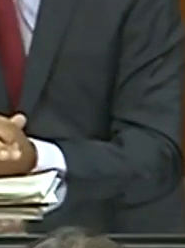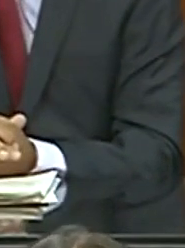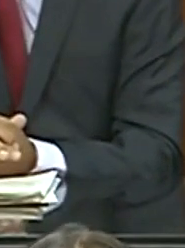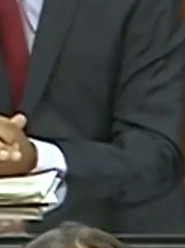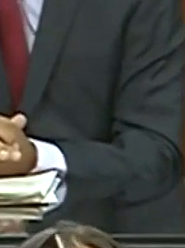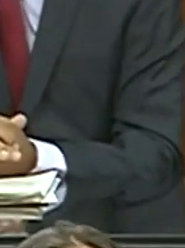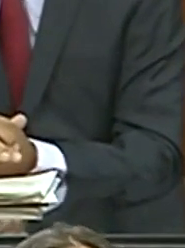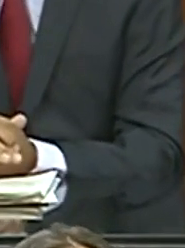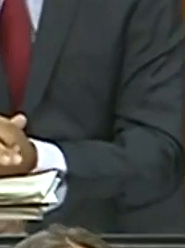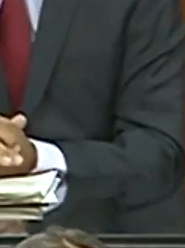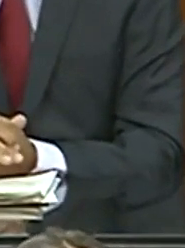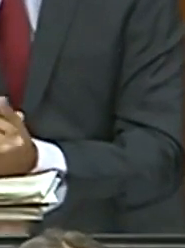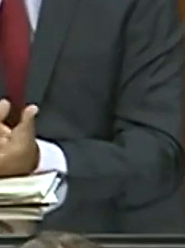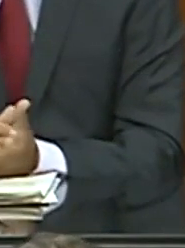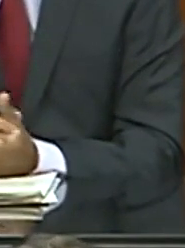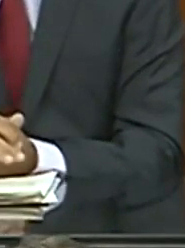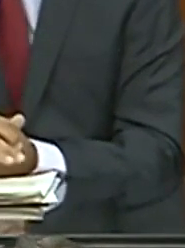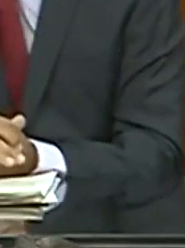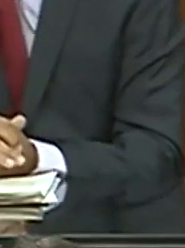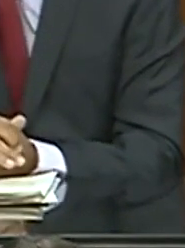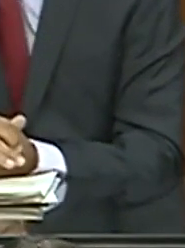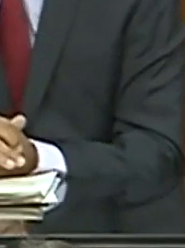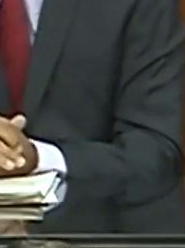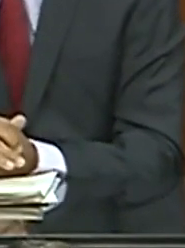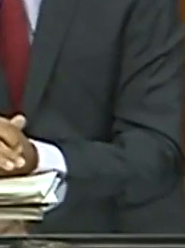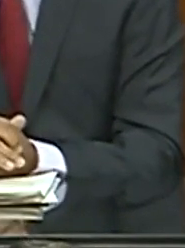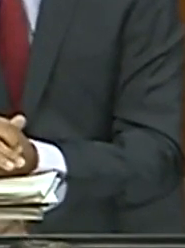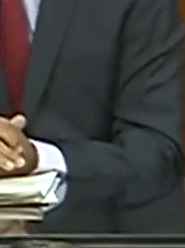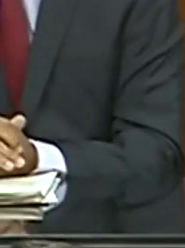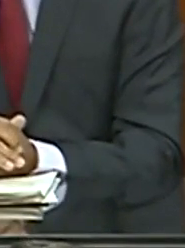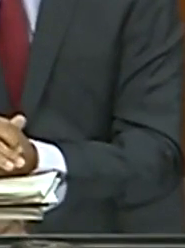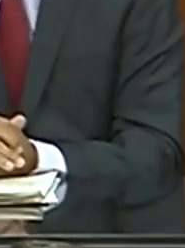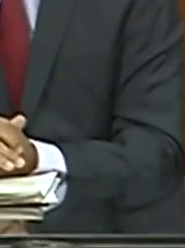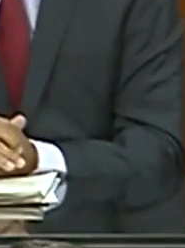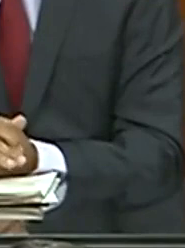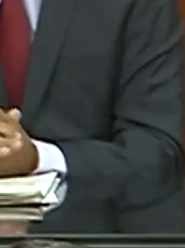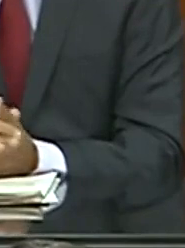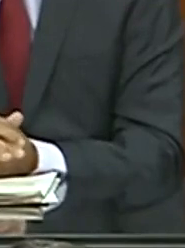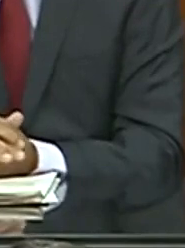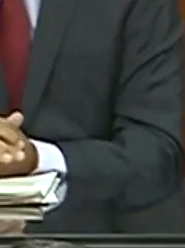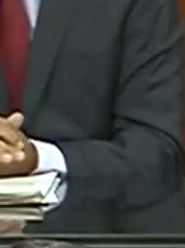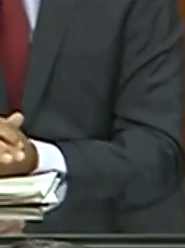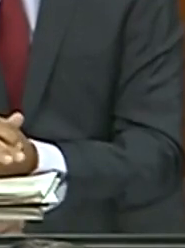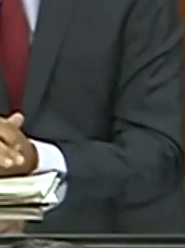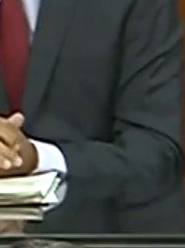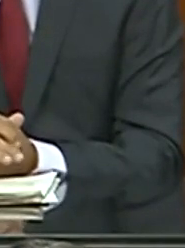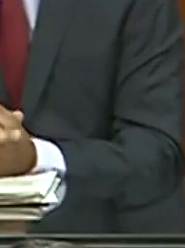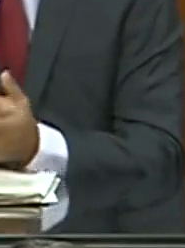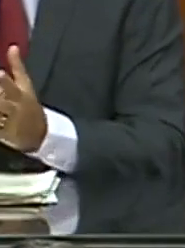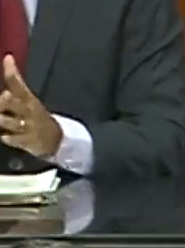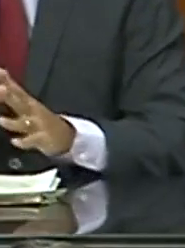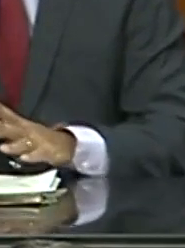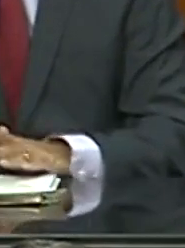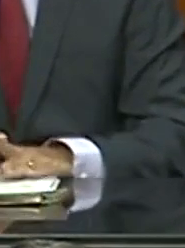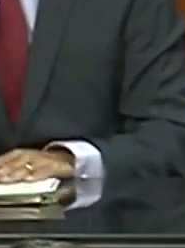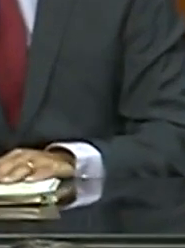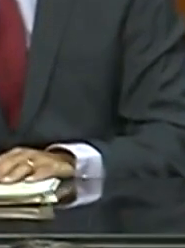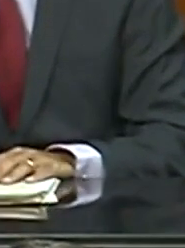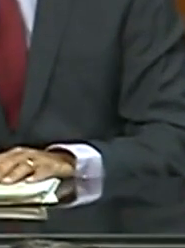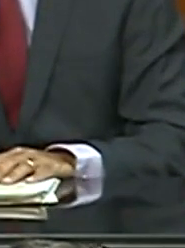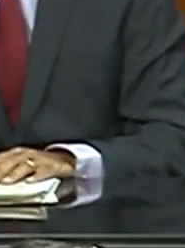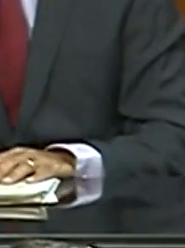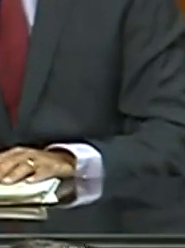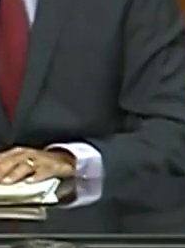Assembleia pessoalmente para essa abertura da 19ª legislatura já é por si só um fato simbólico